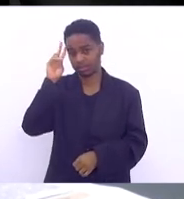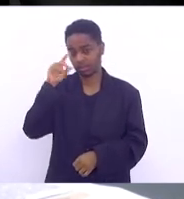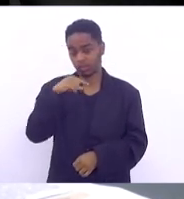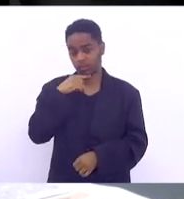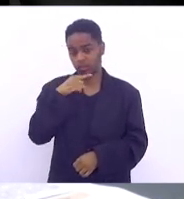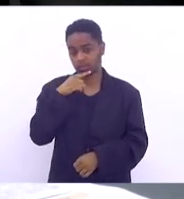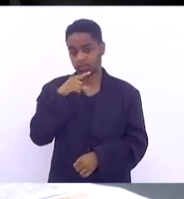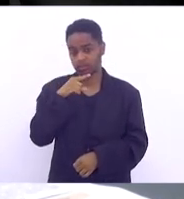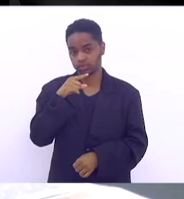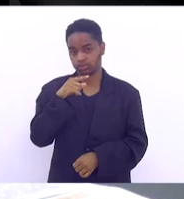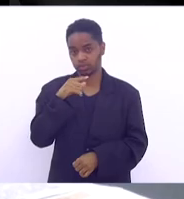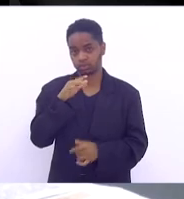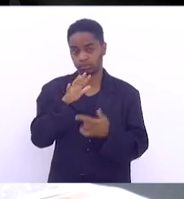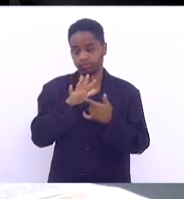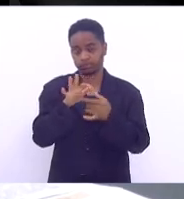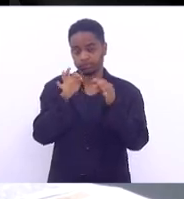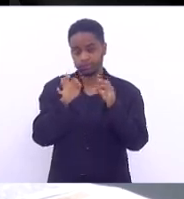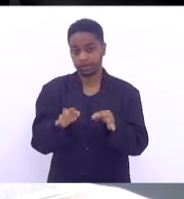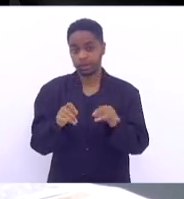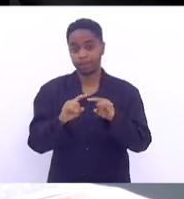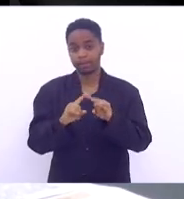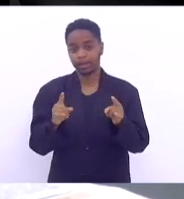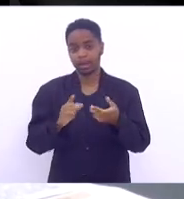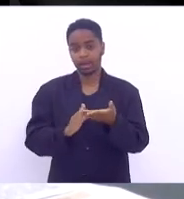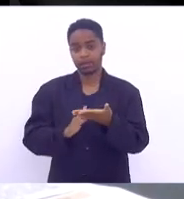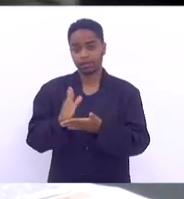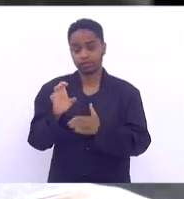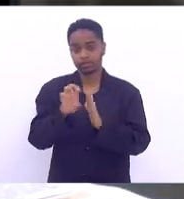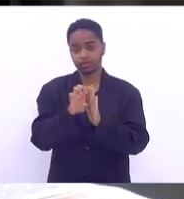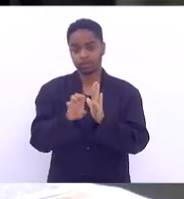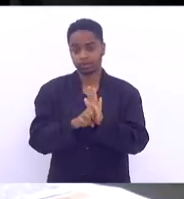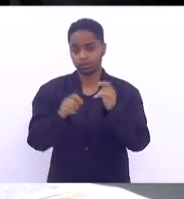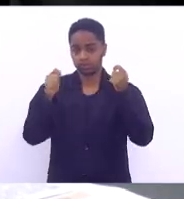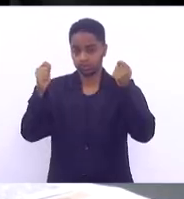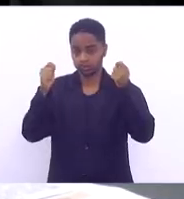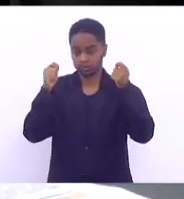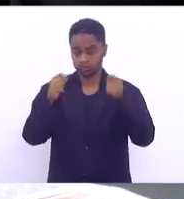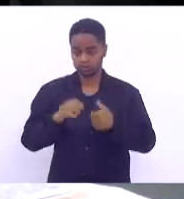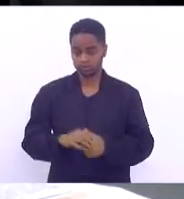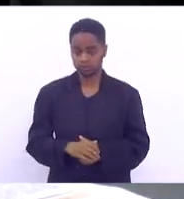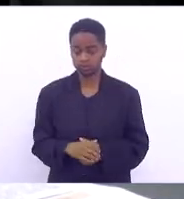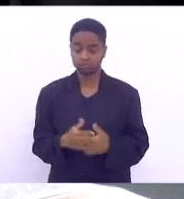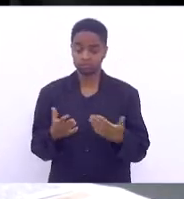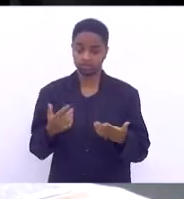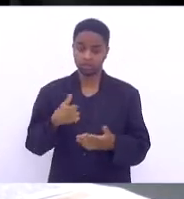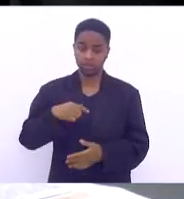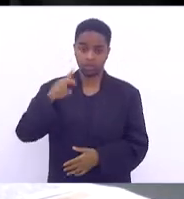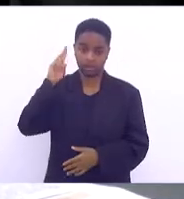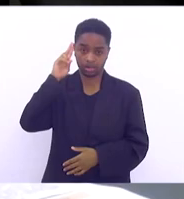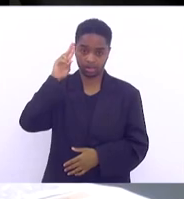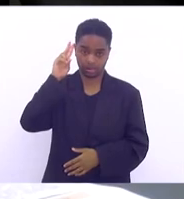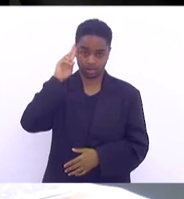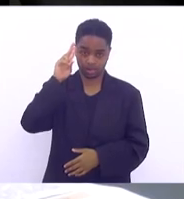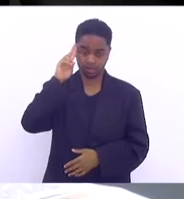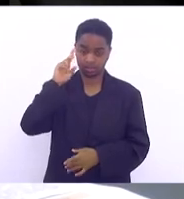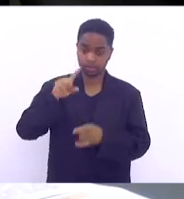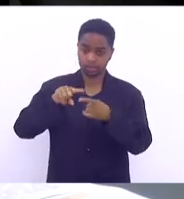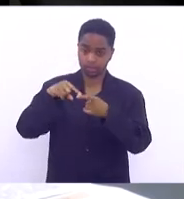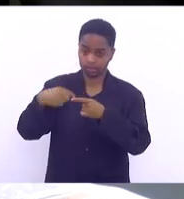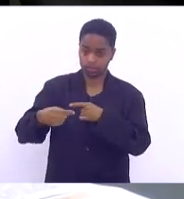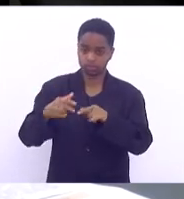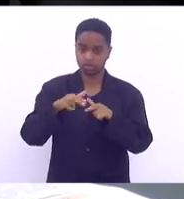definir corretamente, mas ela teria aprovado um estatuto do torcedor. Que eu me lembro que, mais tarde, por causa das brigas